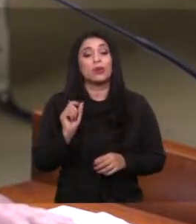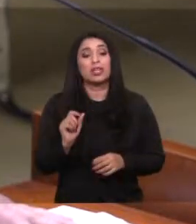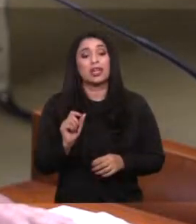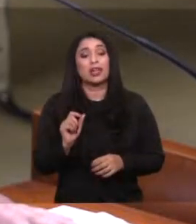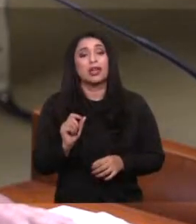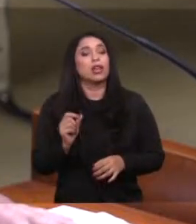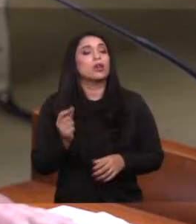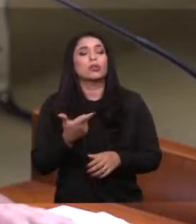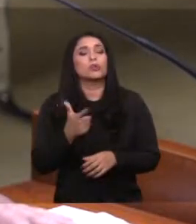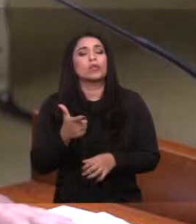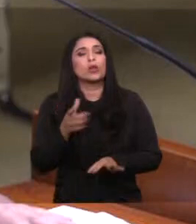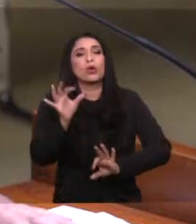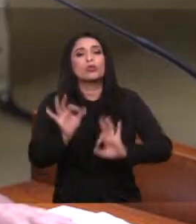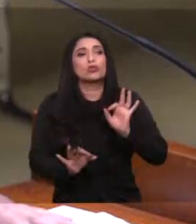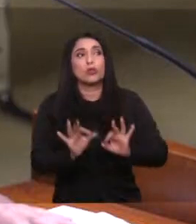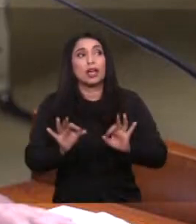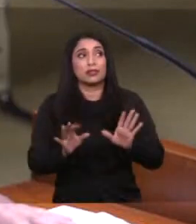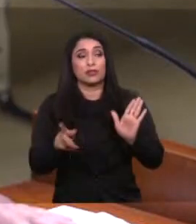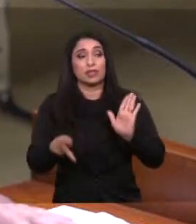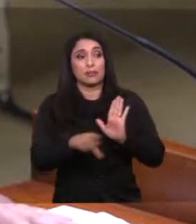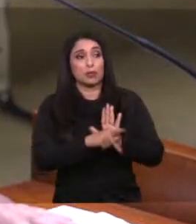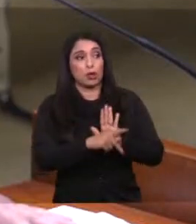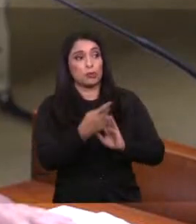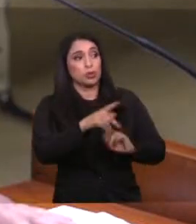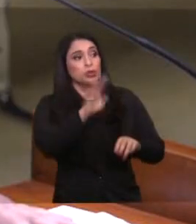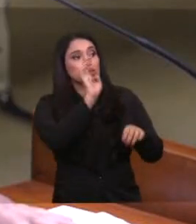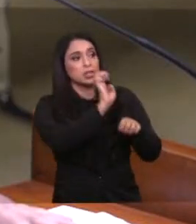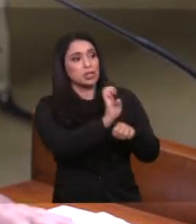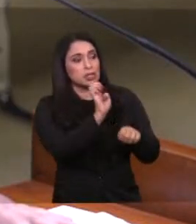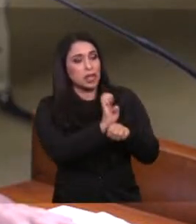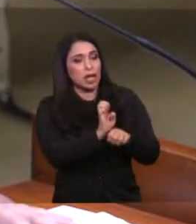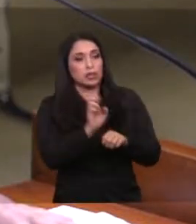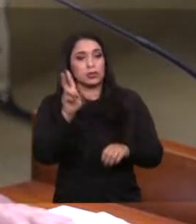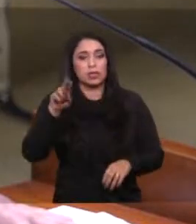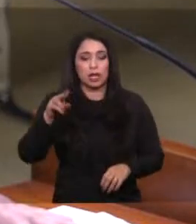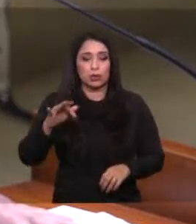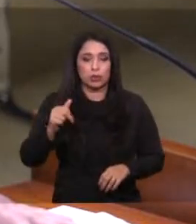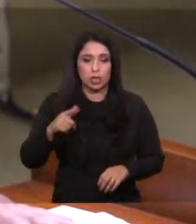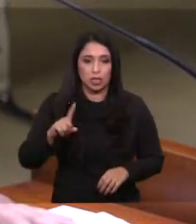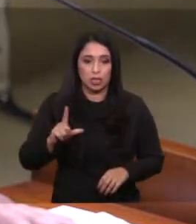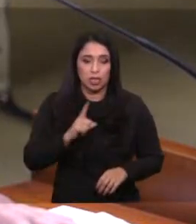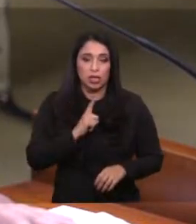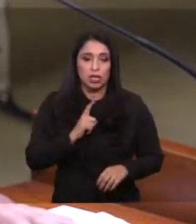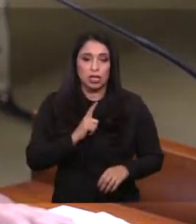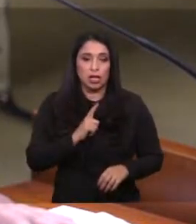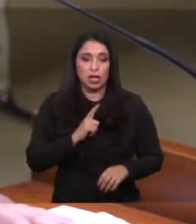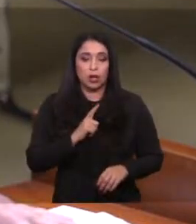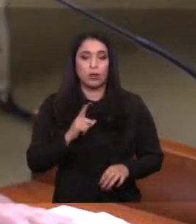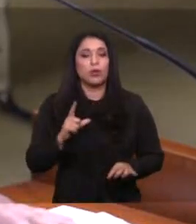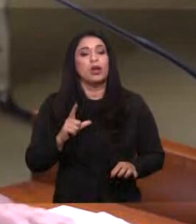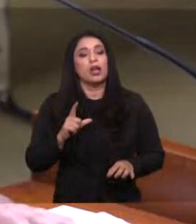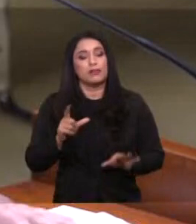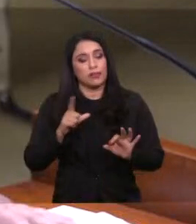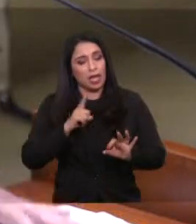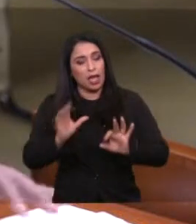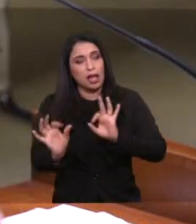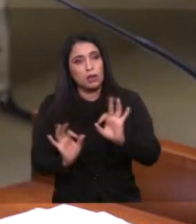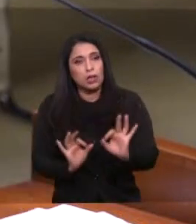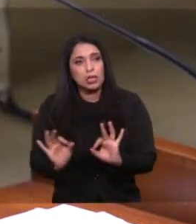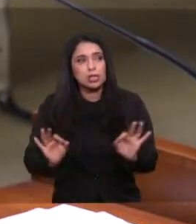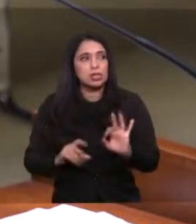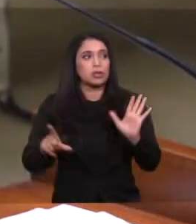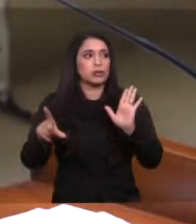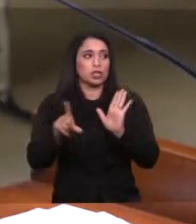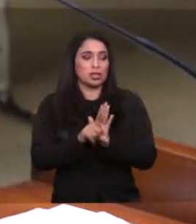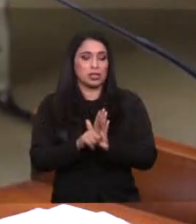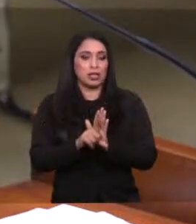claro que caberá aos Estados e à União a implementação a tempo e modo por meio das leis de organização judiciárias. Esse